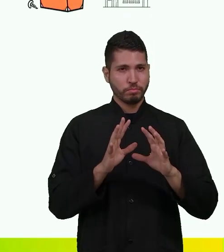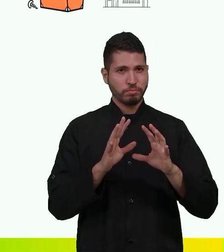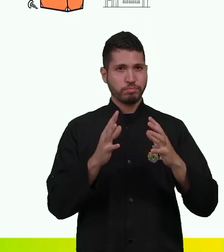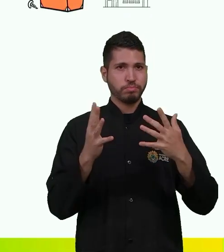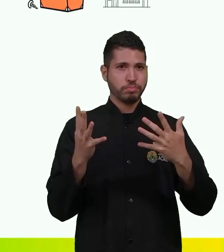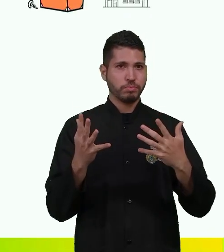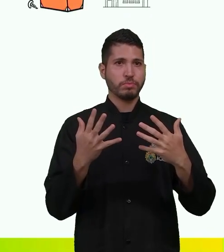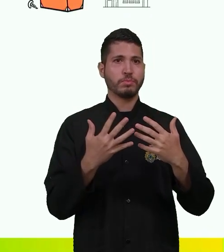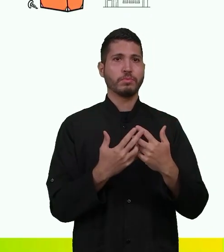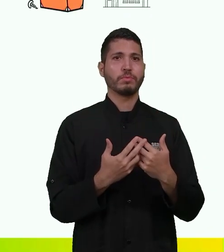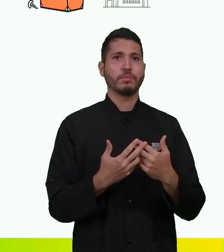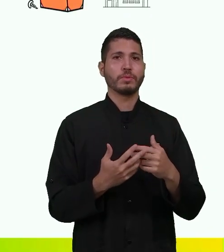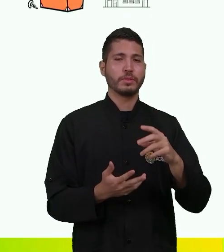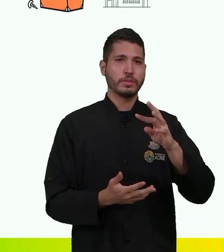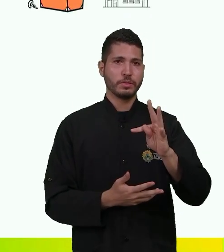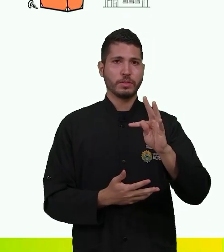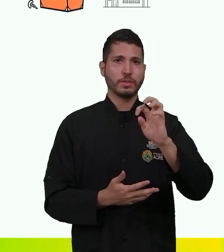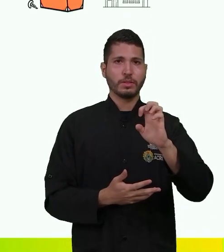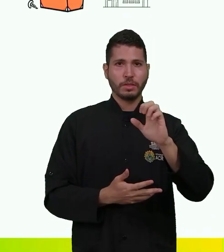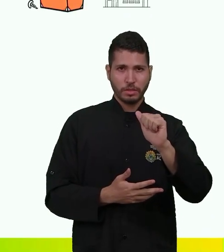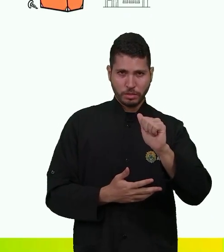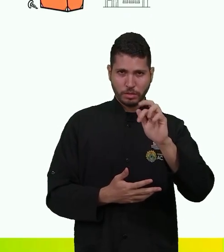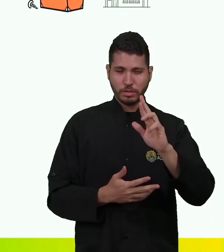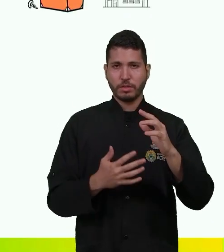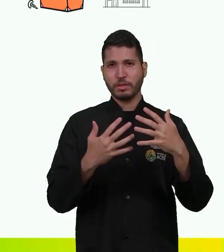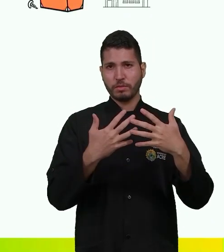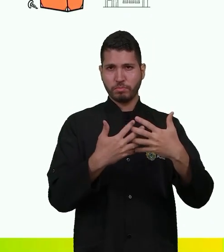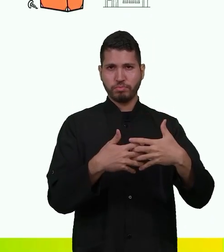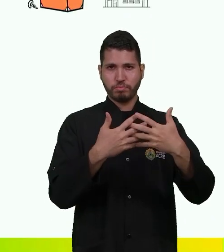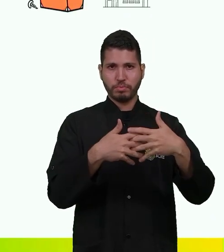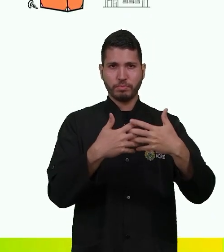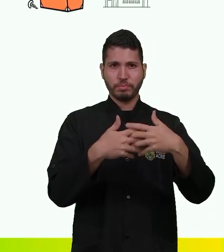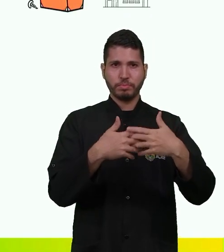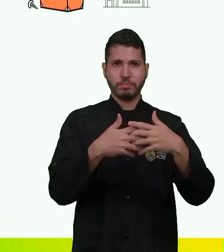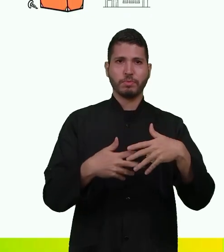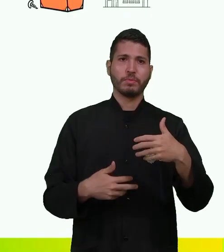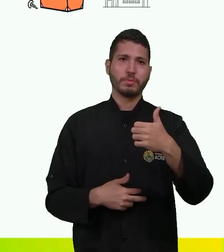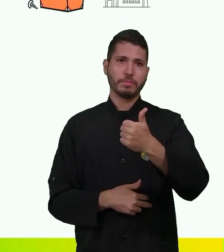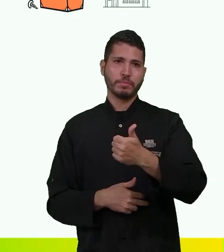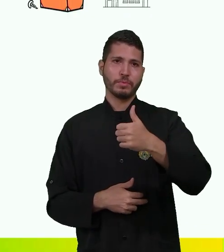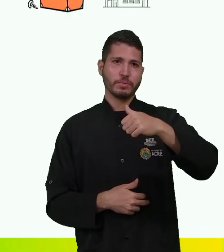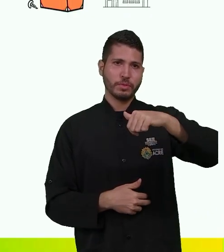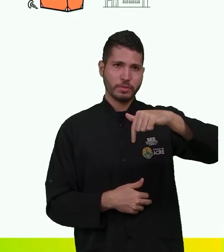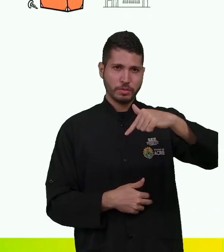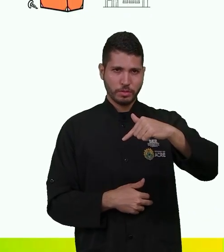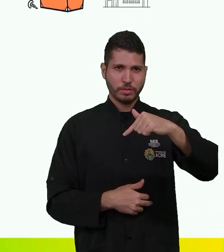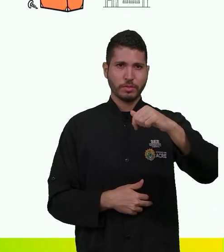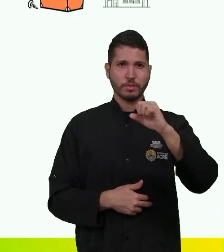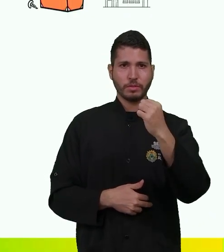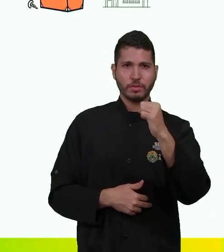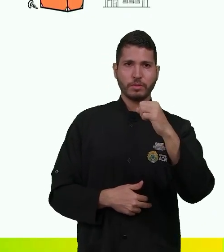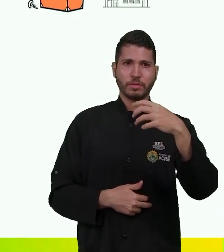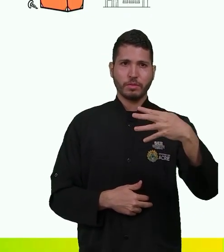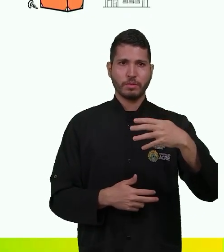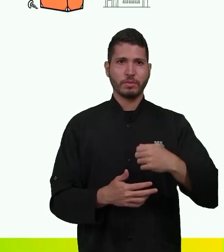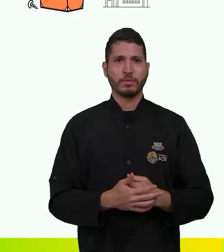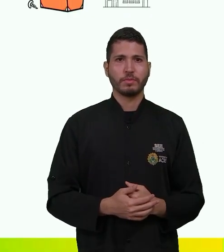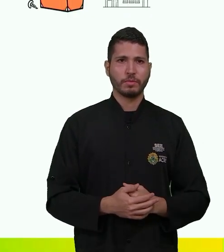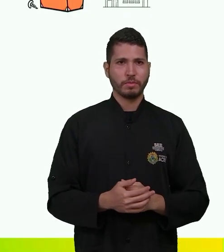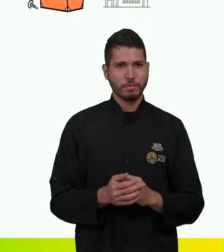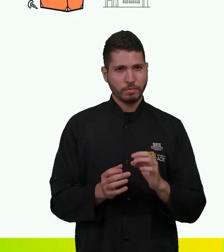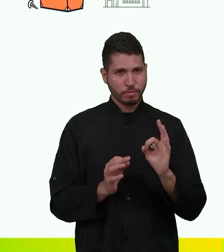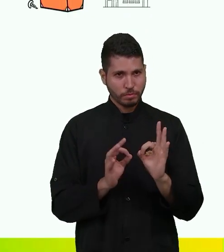Edmundo Cartwright em 1784 e aperfeiçoado com o tempo, ele acelerou a